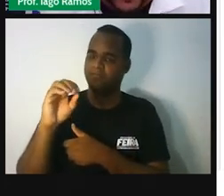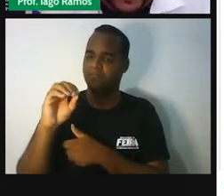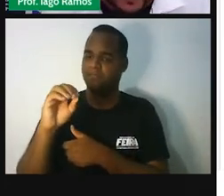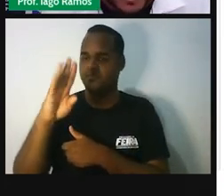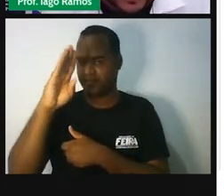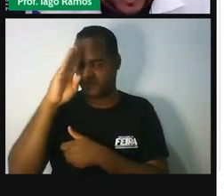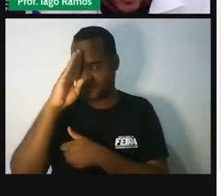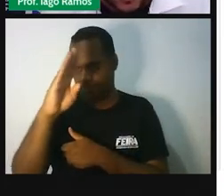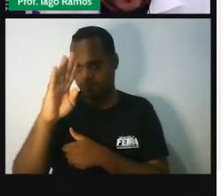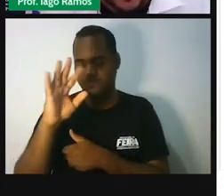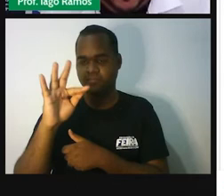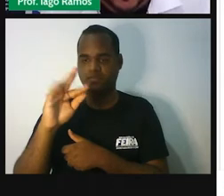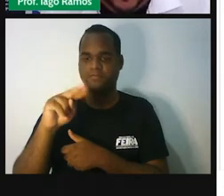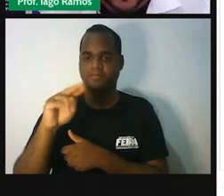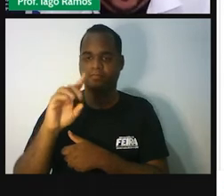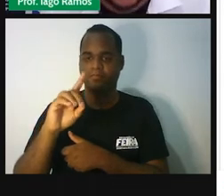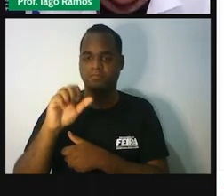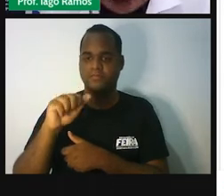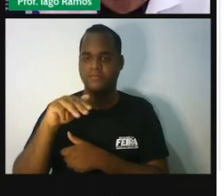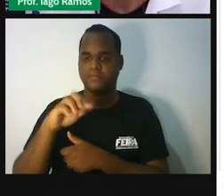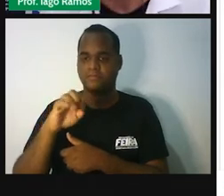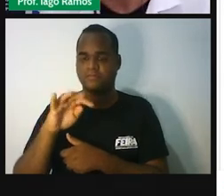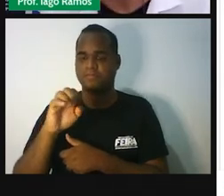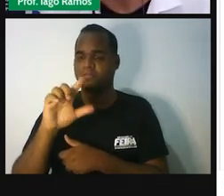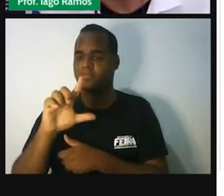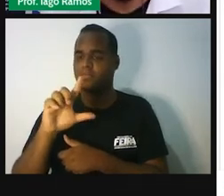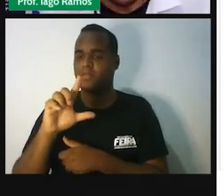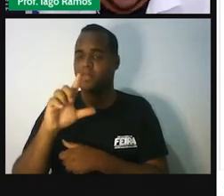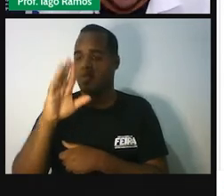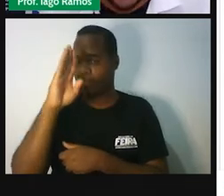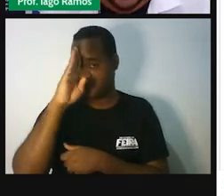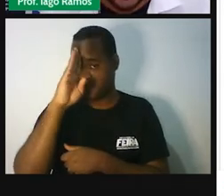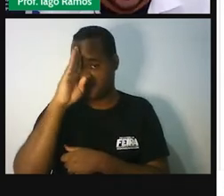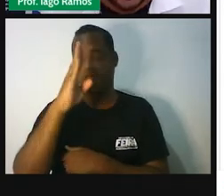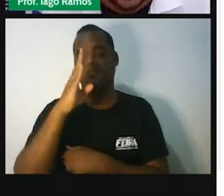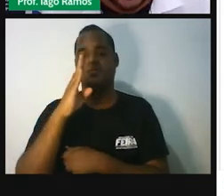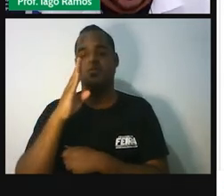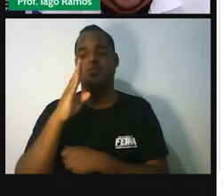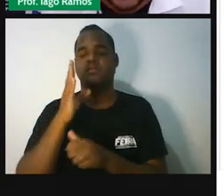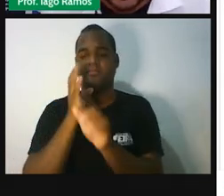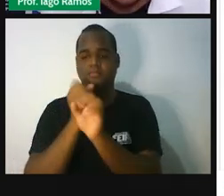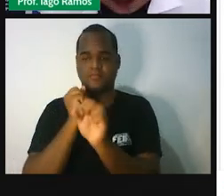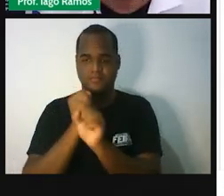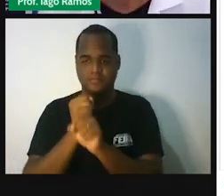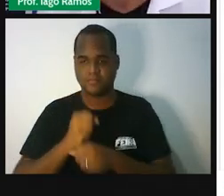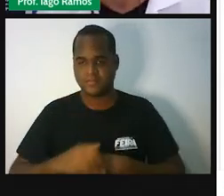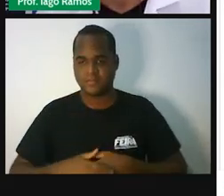Princípio fundamental da contagem.